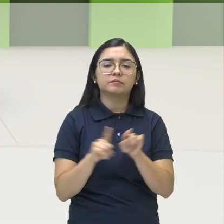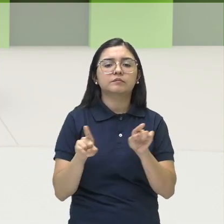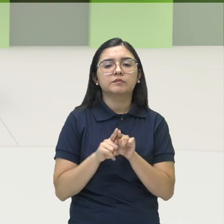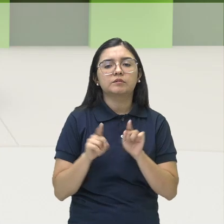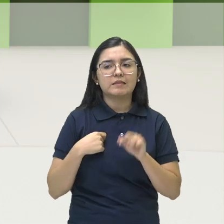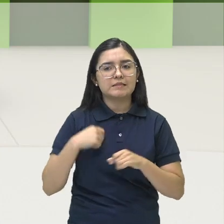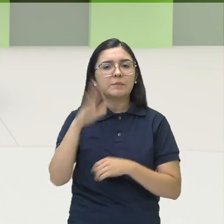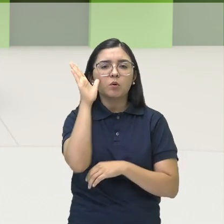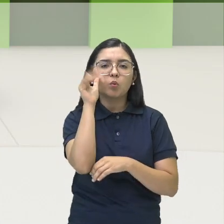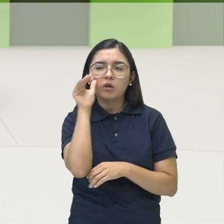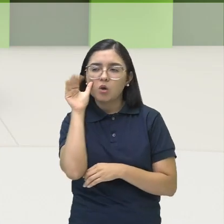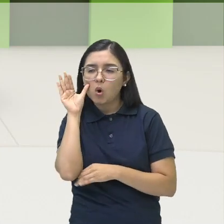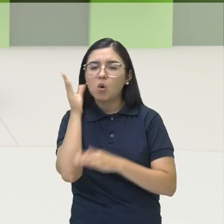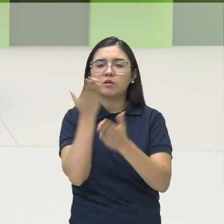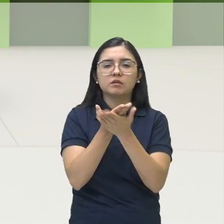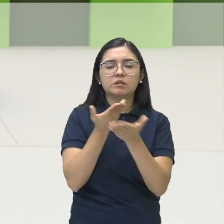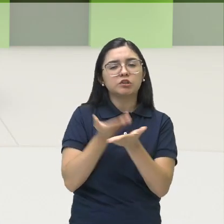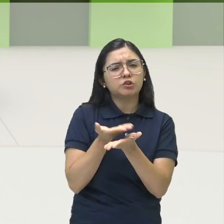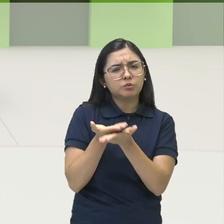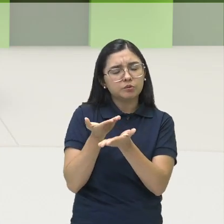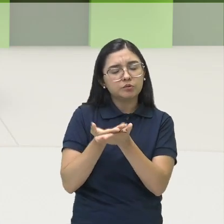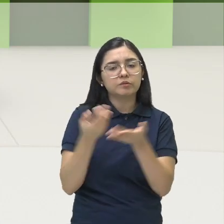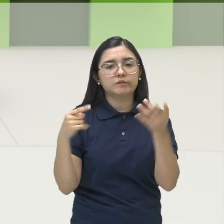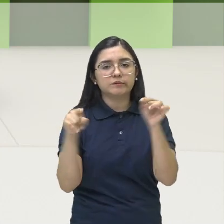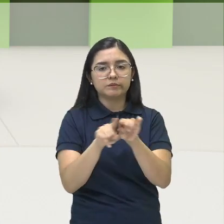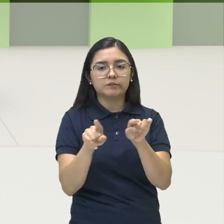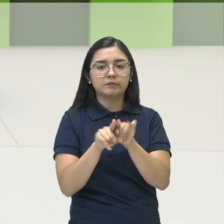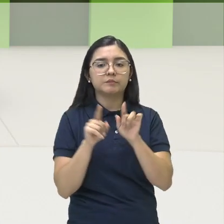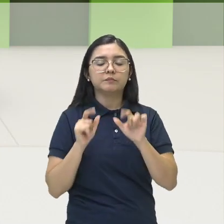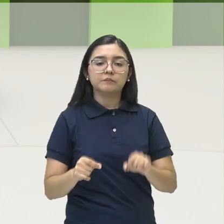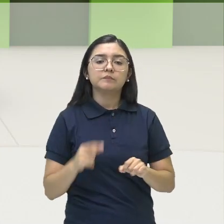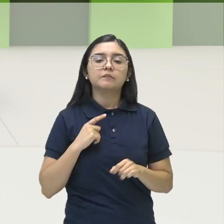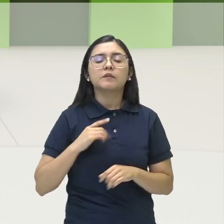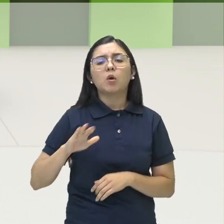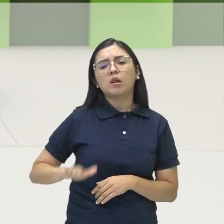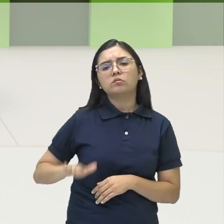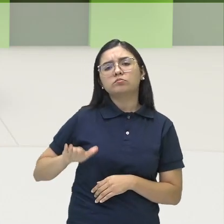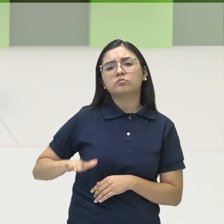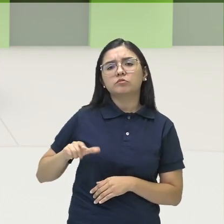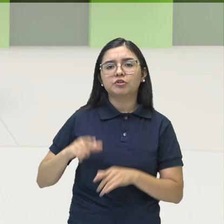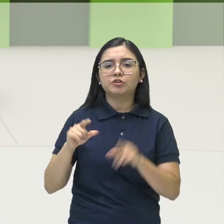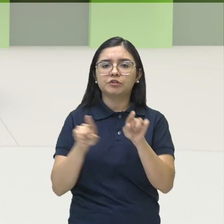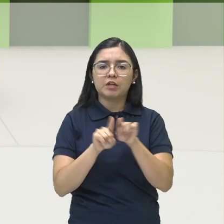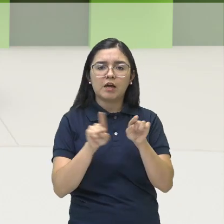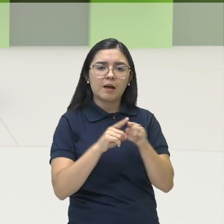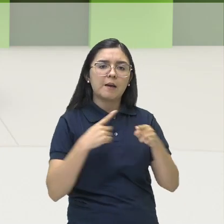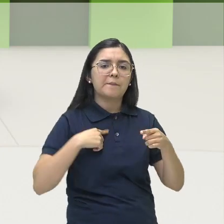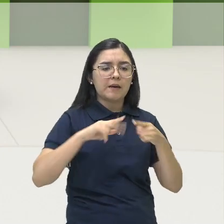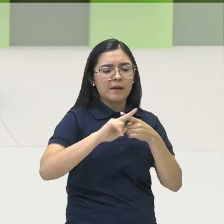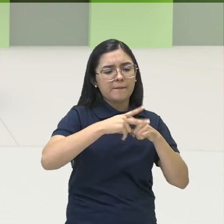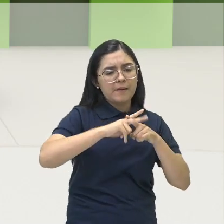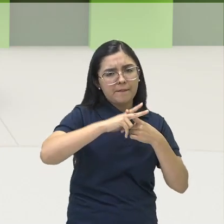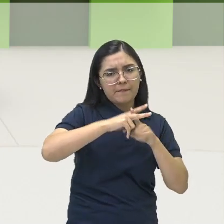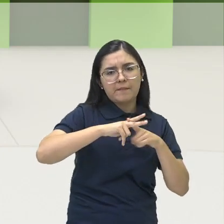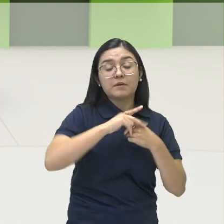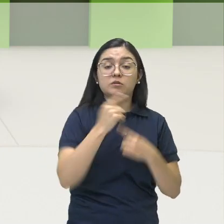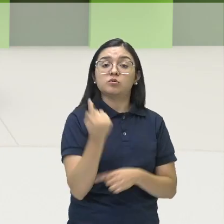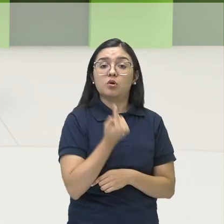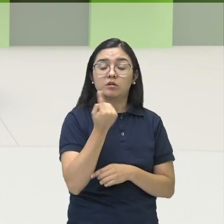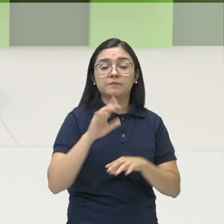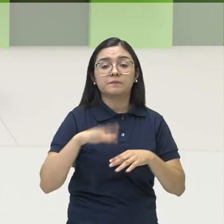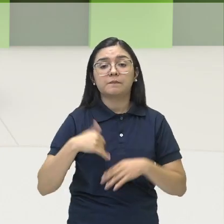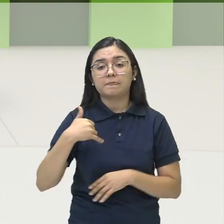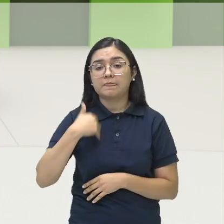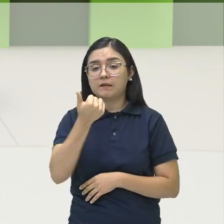muito curiosa, segundo, né, estudiosos, e ela sempre, desde muito pequena, desmontava máquinas sozinha. E aos